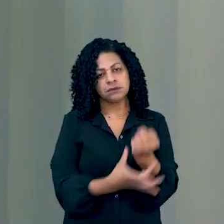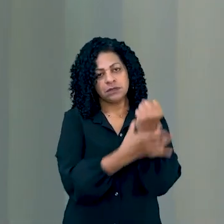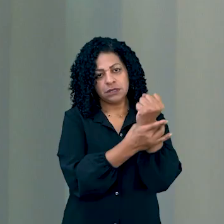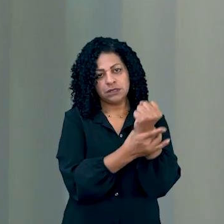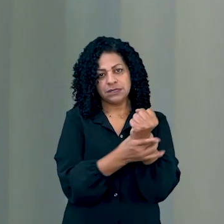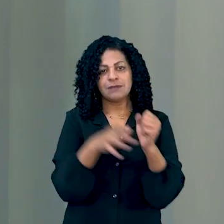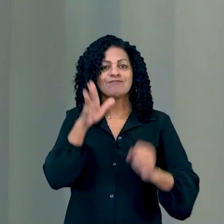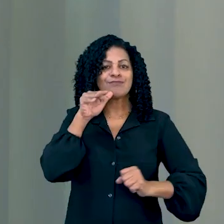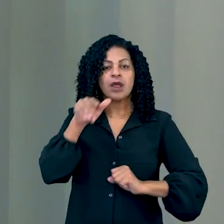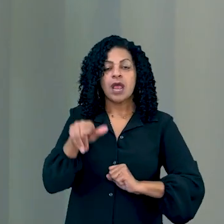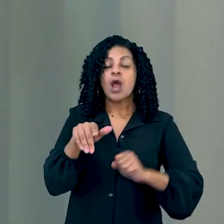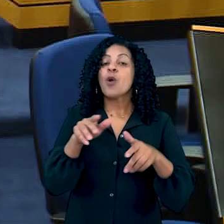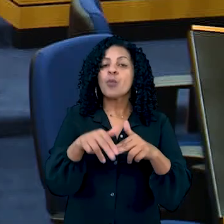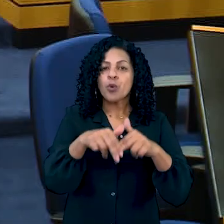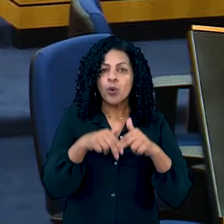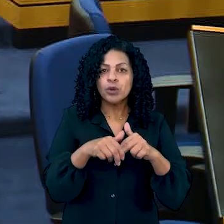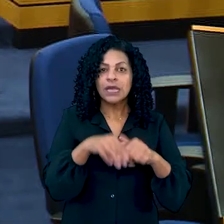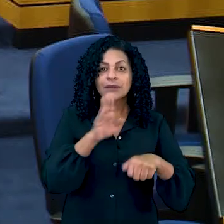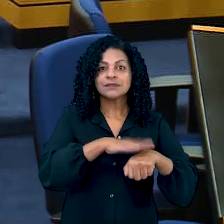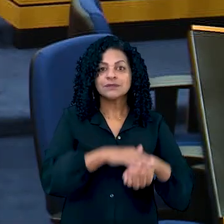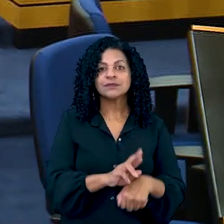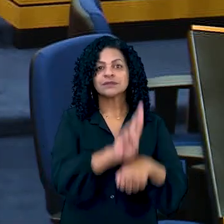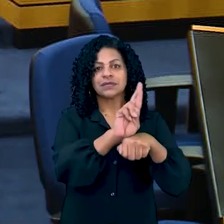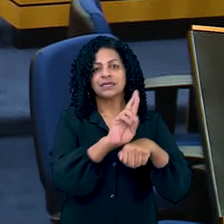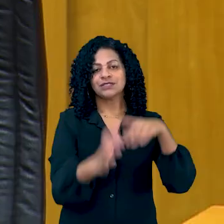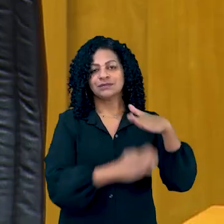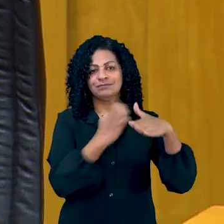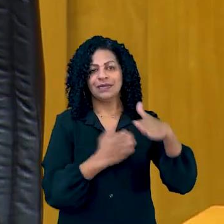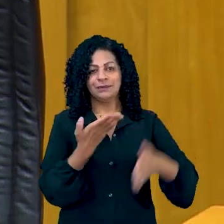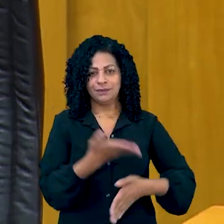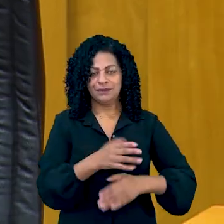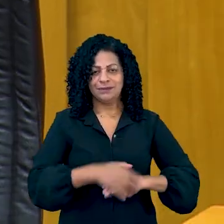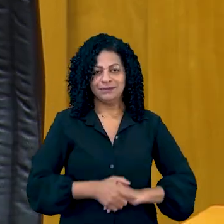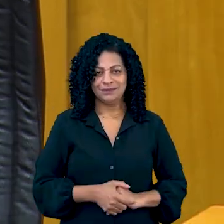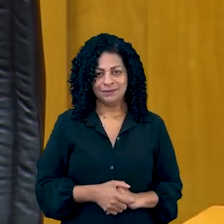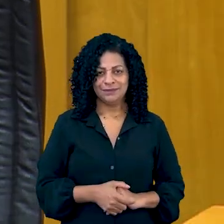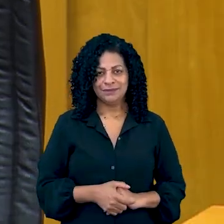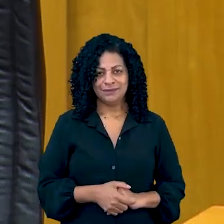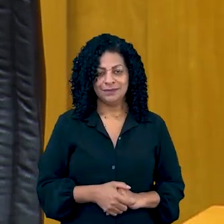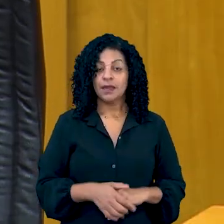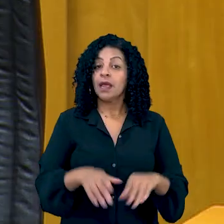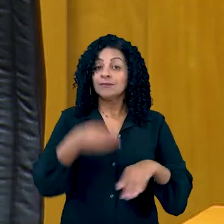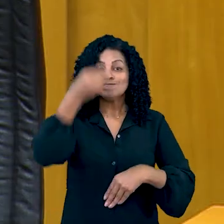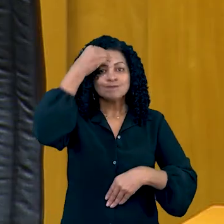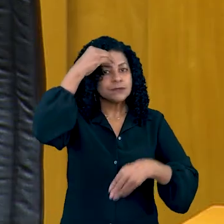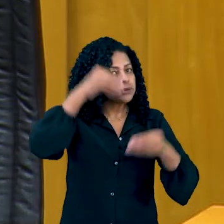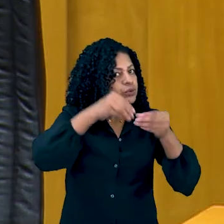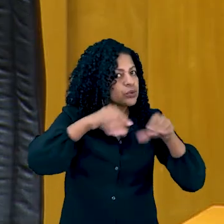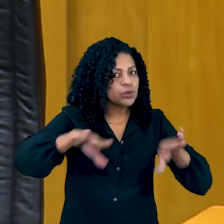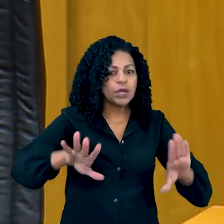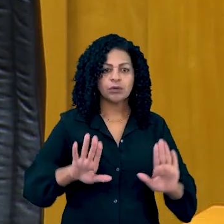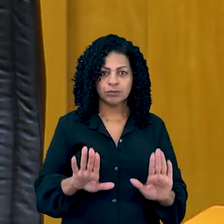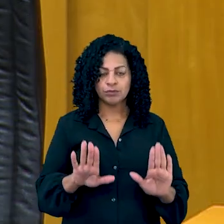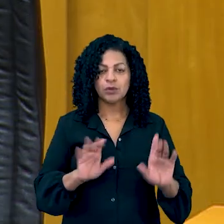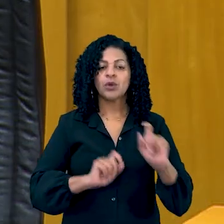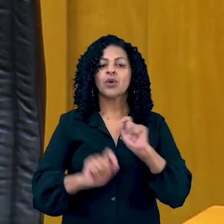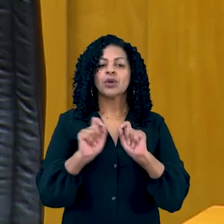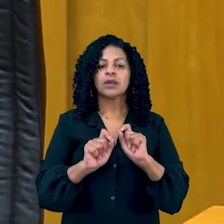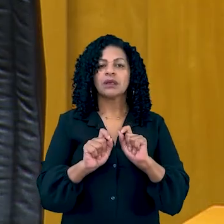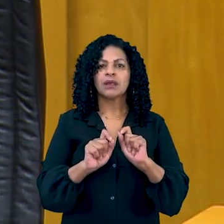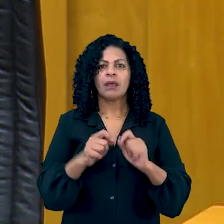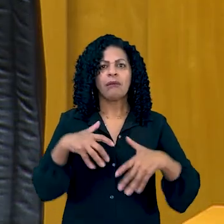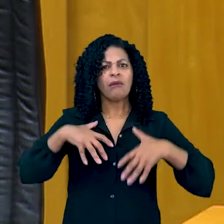segurança causada pelo empregador. Presidente, só porque é uma questão nova, danos morais em ré